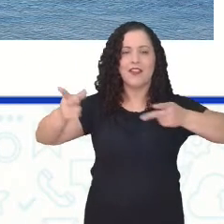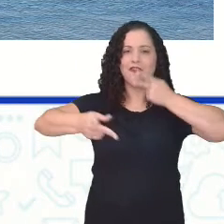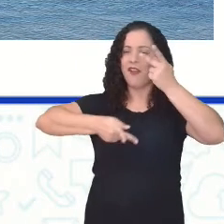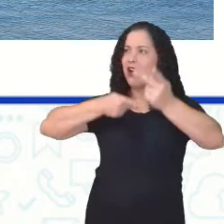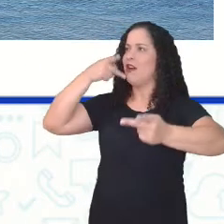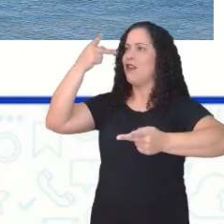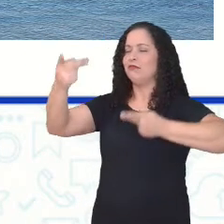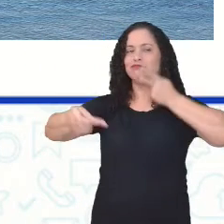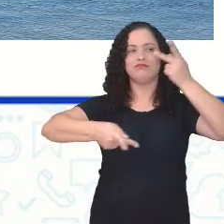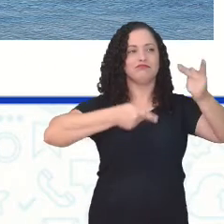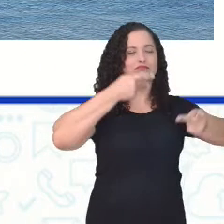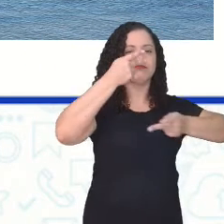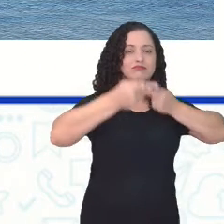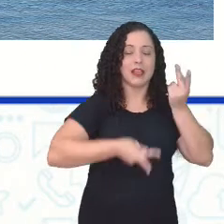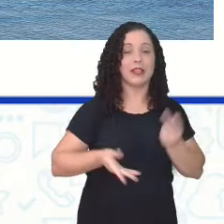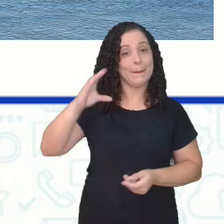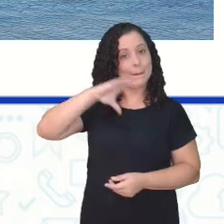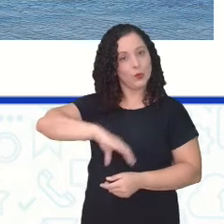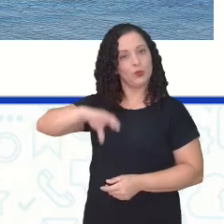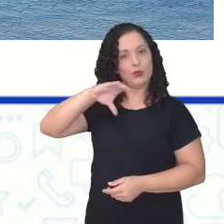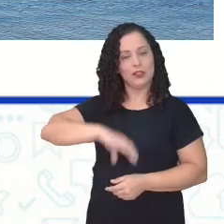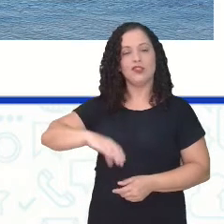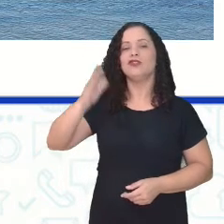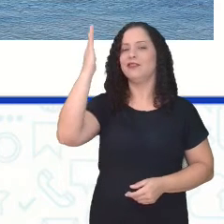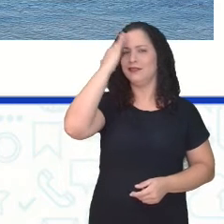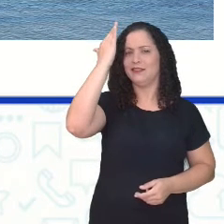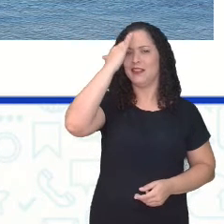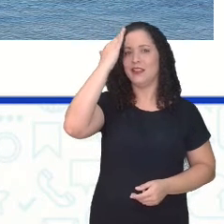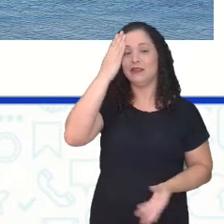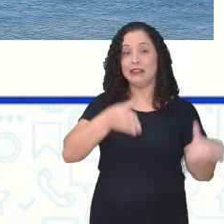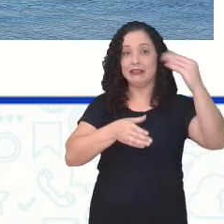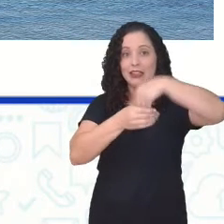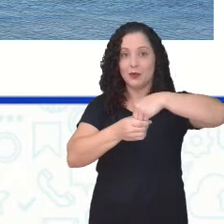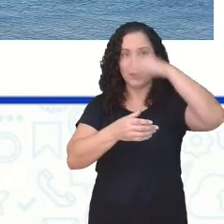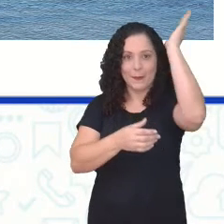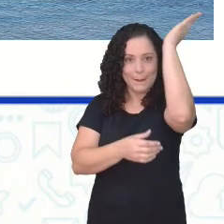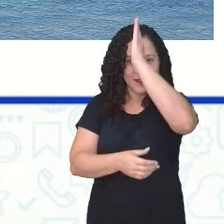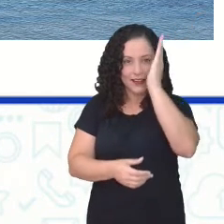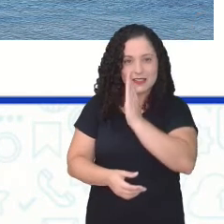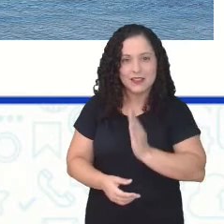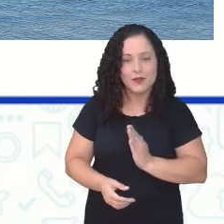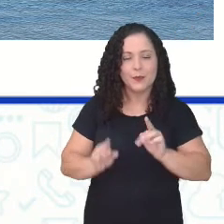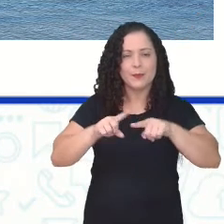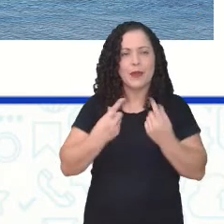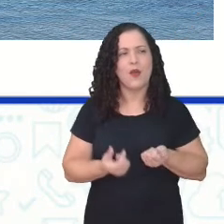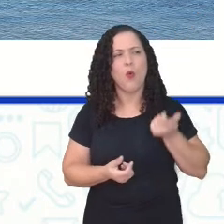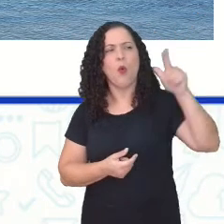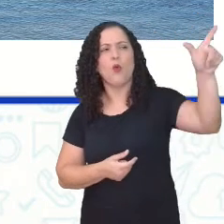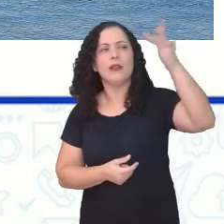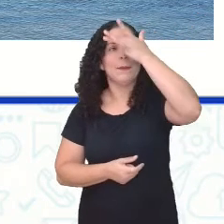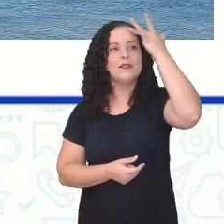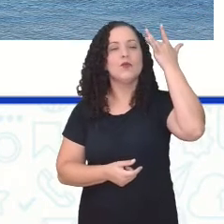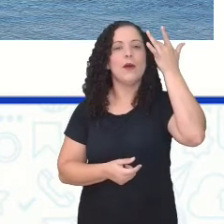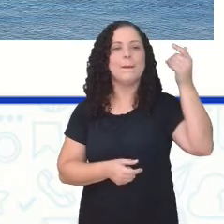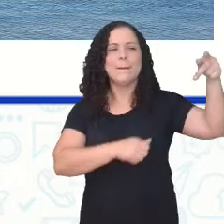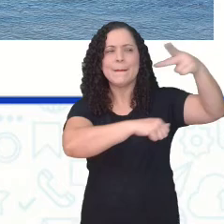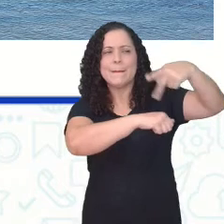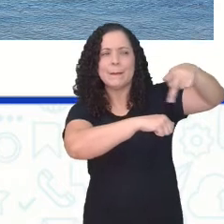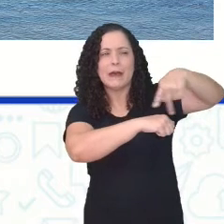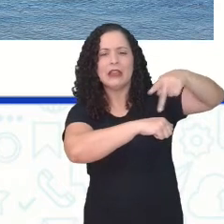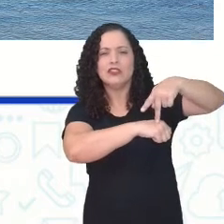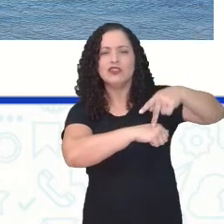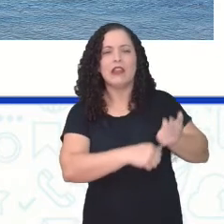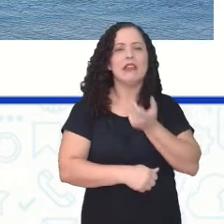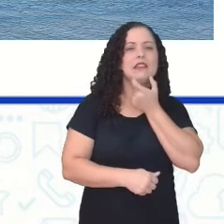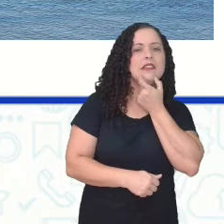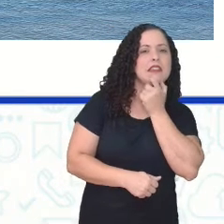diferentes variações, ela é entendida pelos brasileiros. Mas se recebemos aqui alguém que fala francês, o